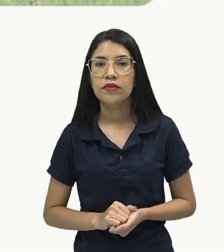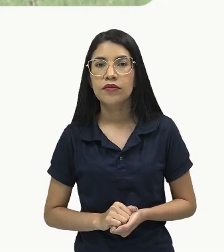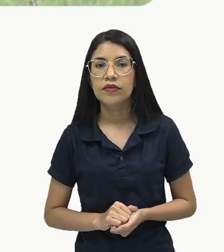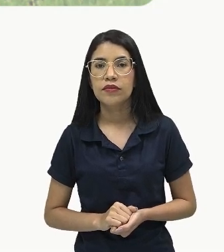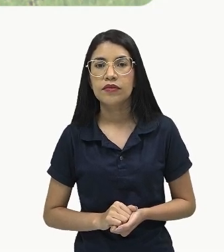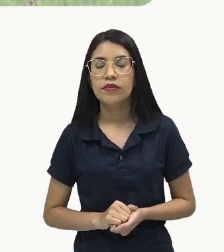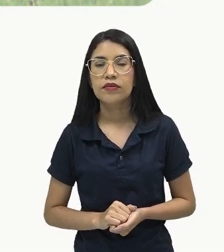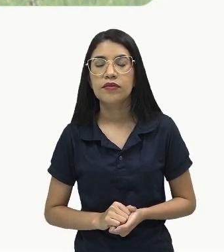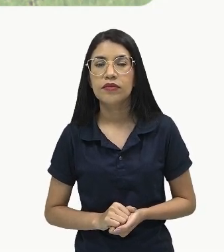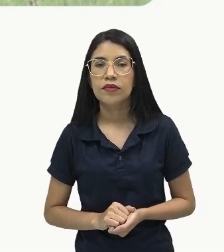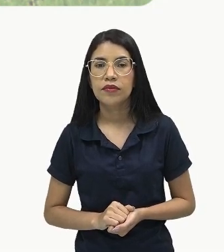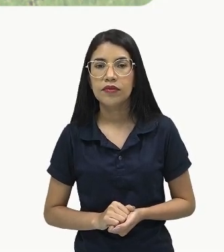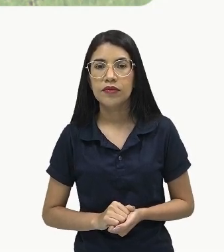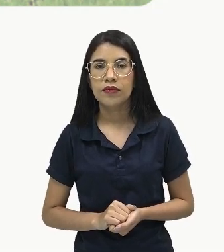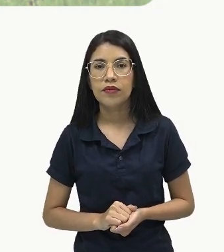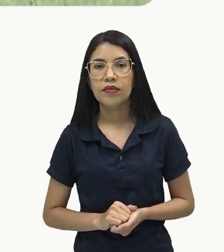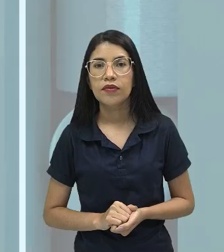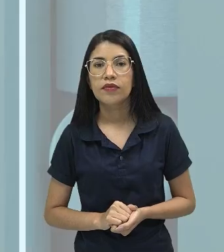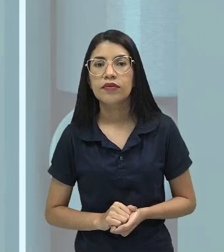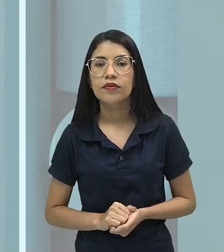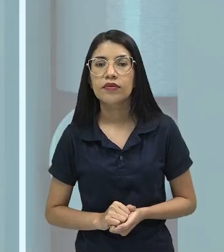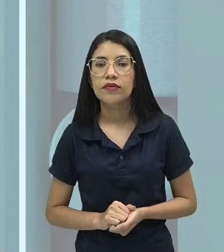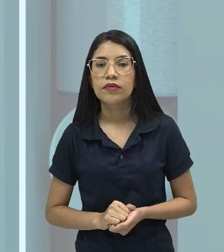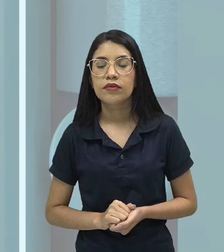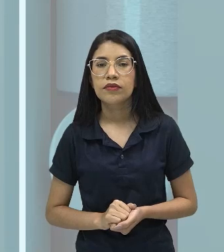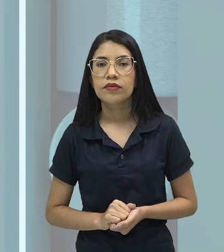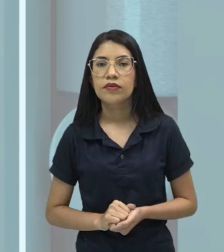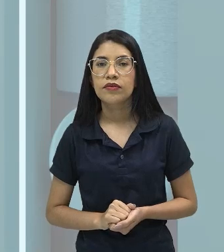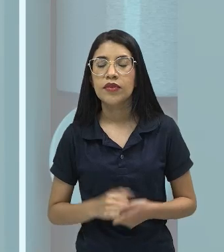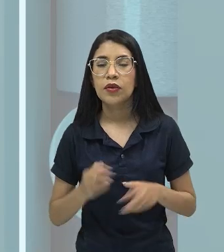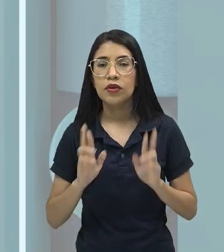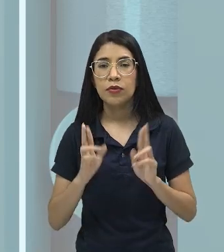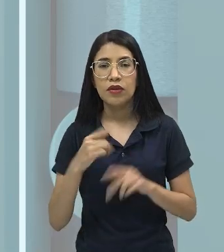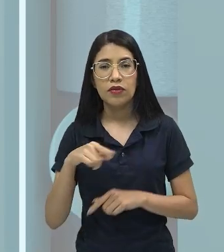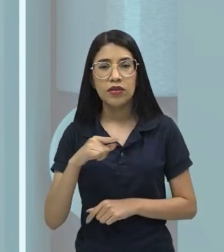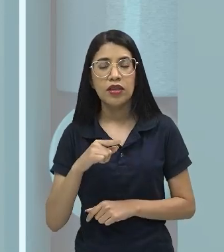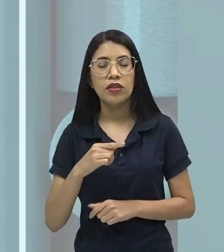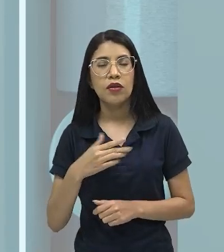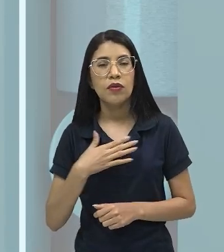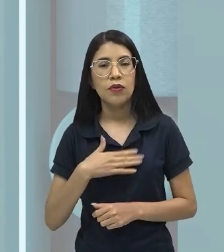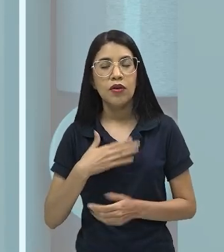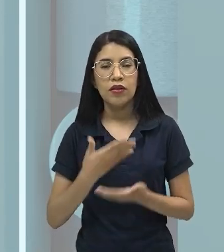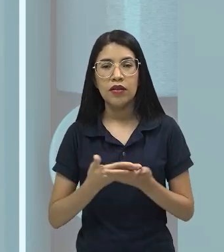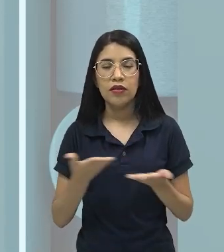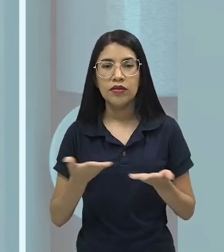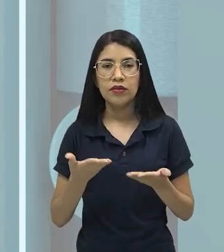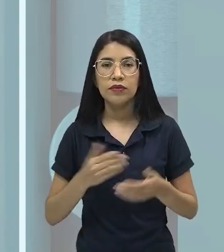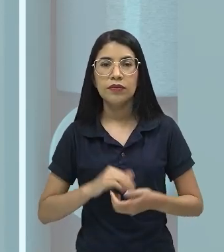ele ou ela. Right? Então, espero que vocês tenham acompanhado bem a nossa